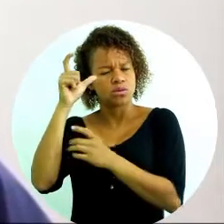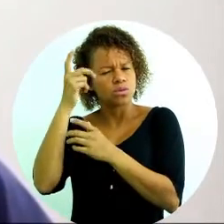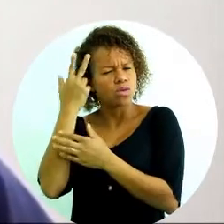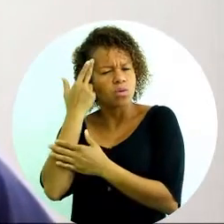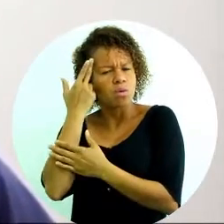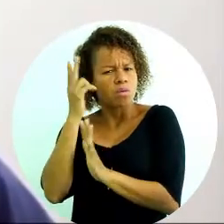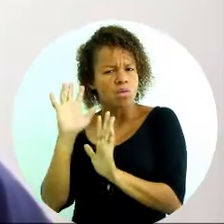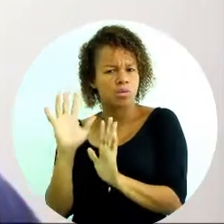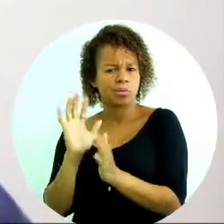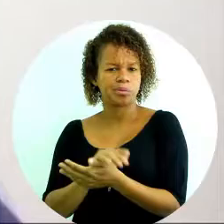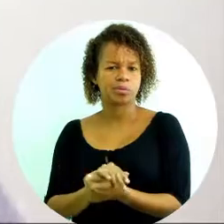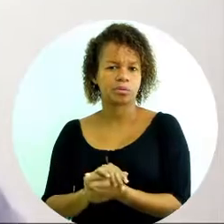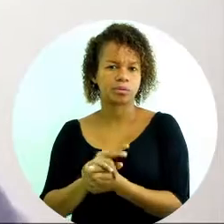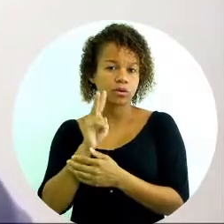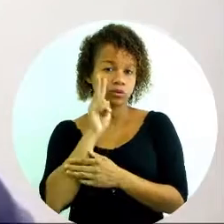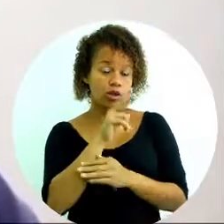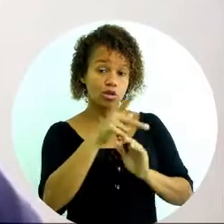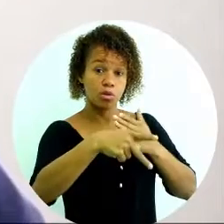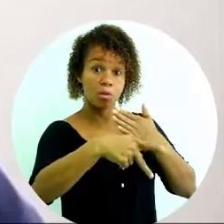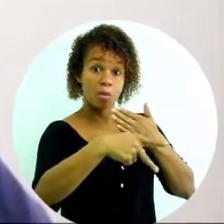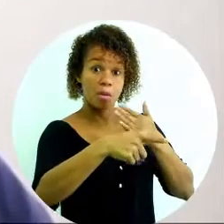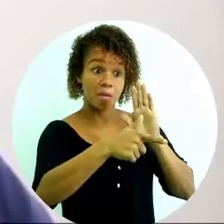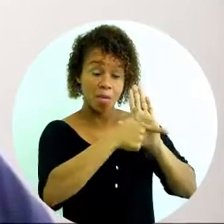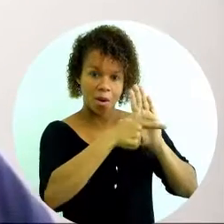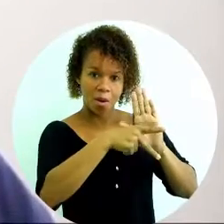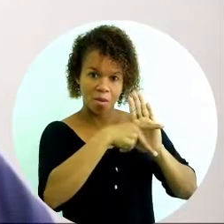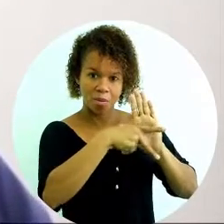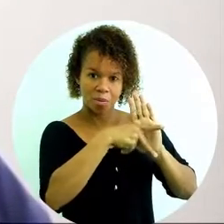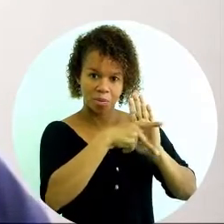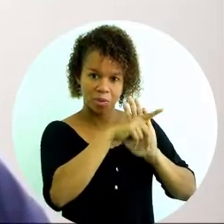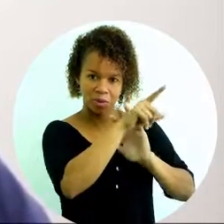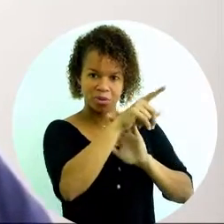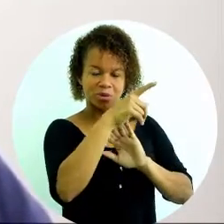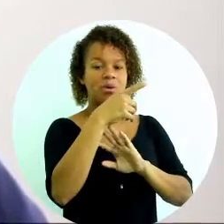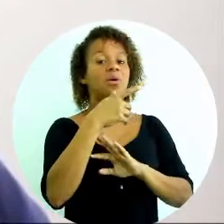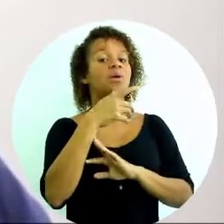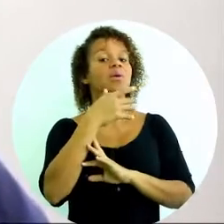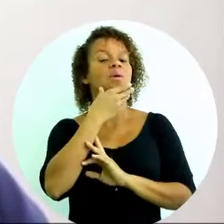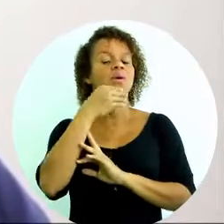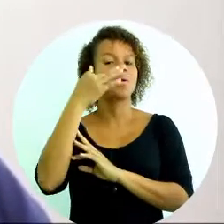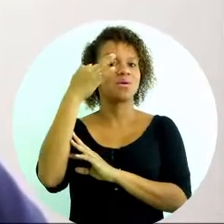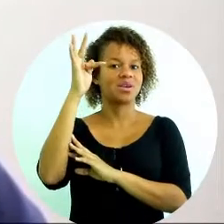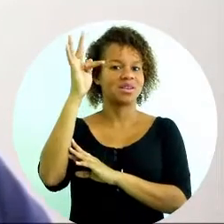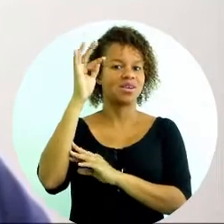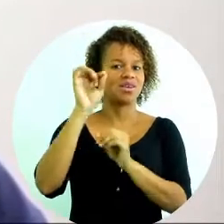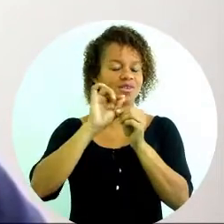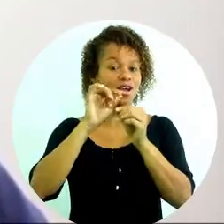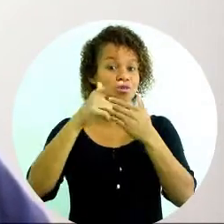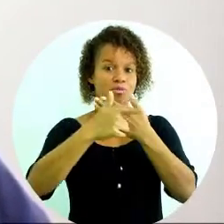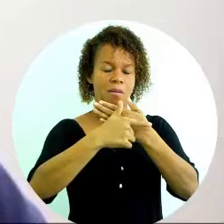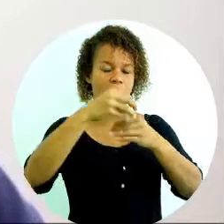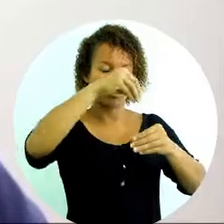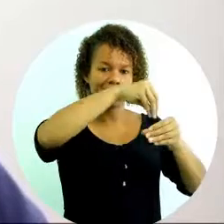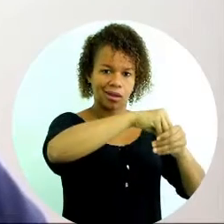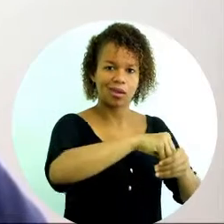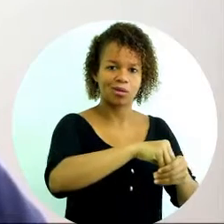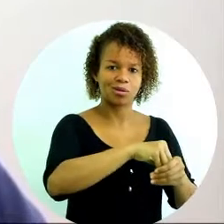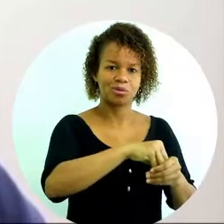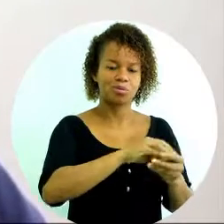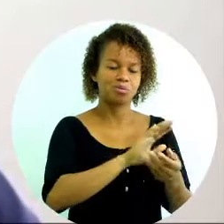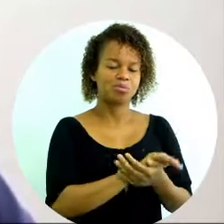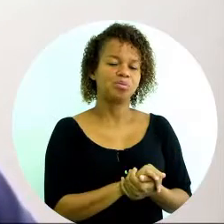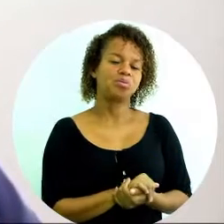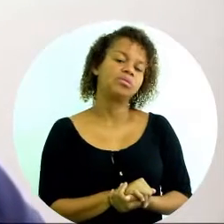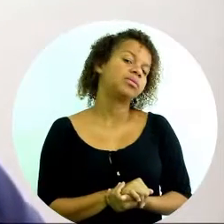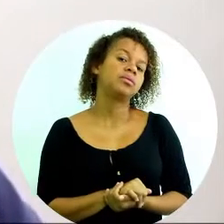senso comum. Vamos ver o que o próprio Louis Althusser fala sobre o papel da escola dentro desse